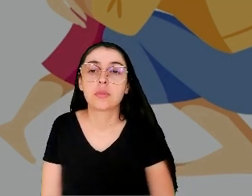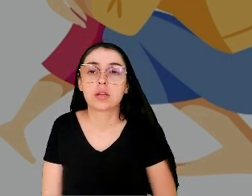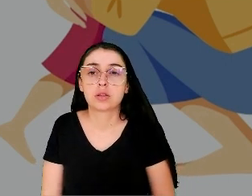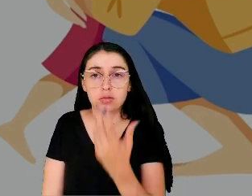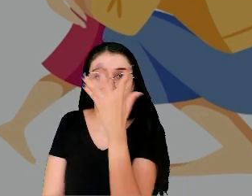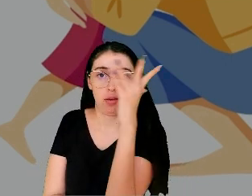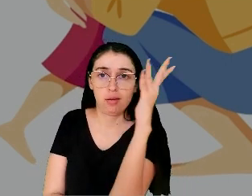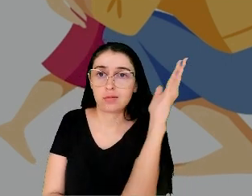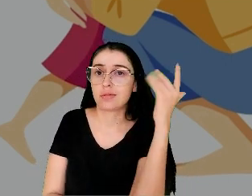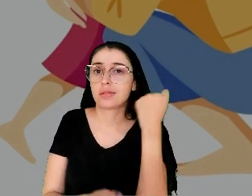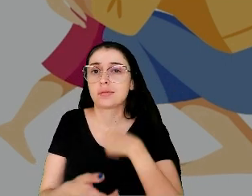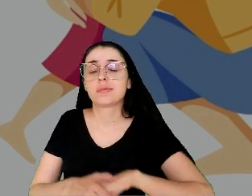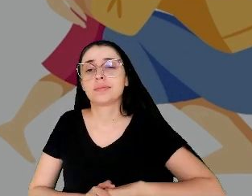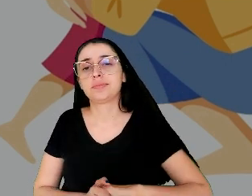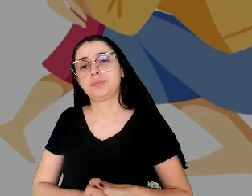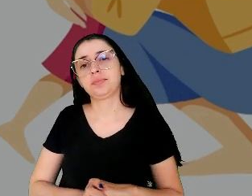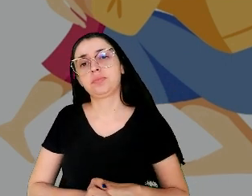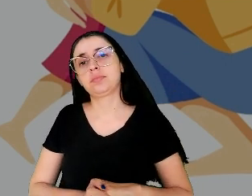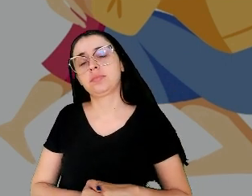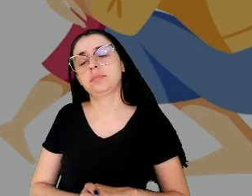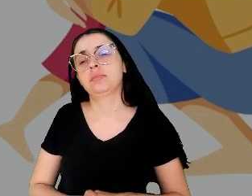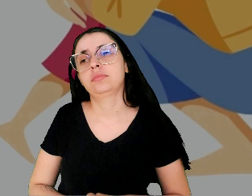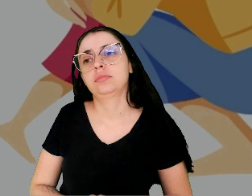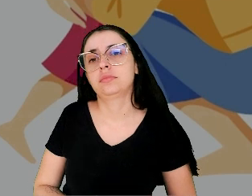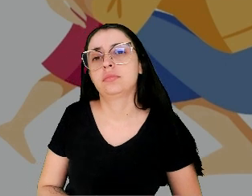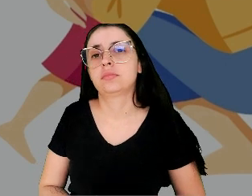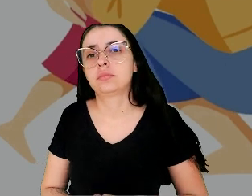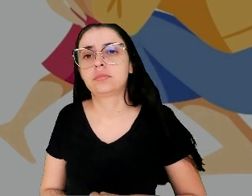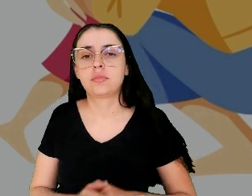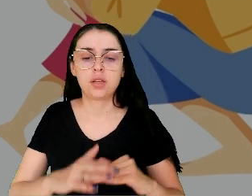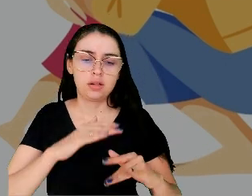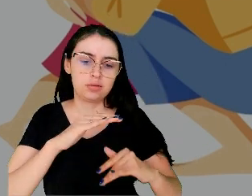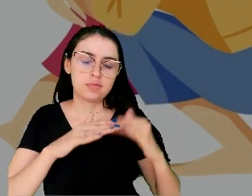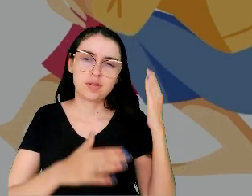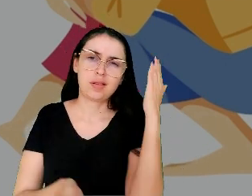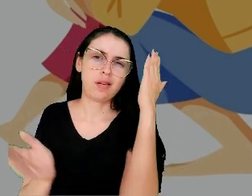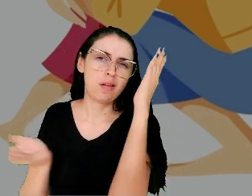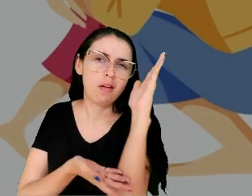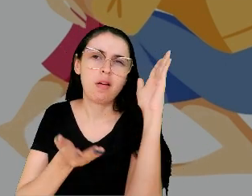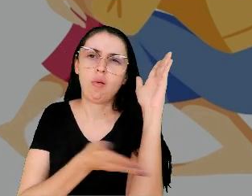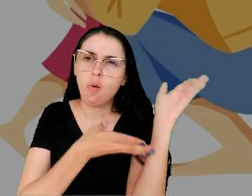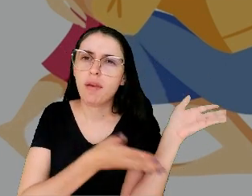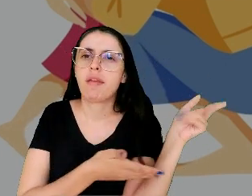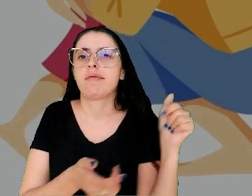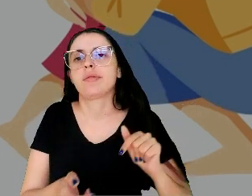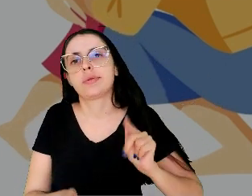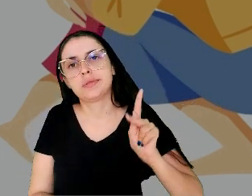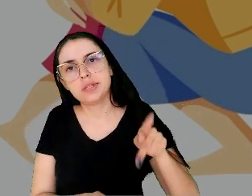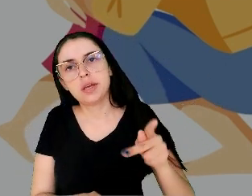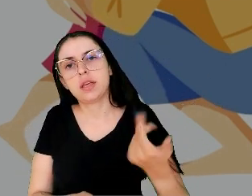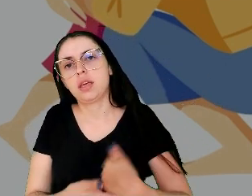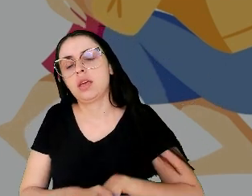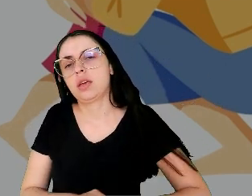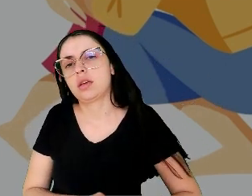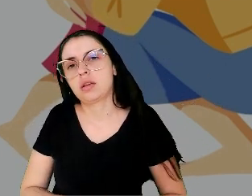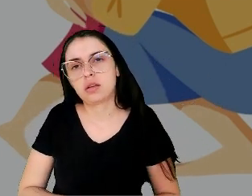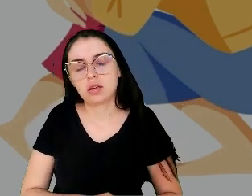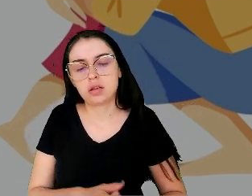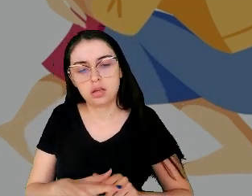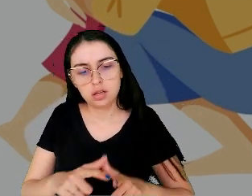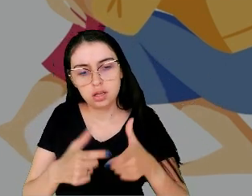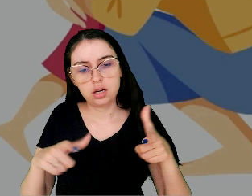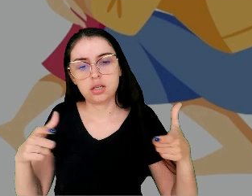nas florestas, e que se a degradação ambiental prosseguir avançando